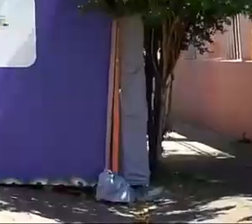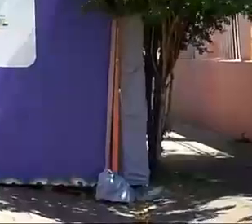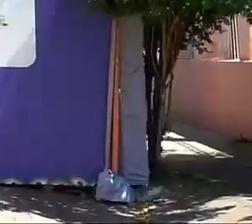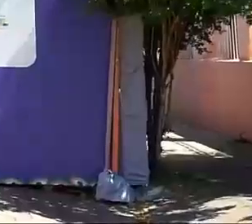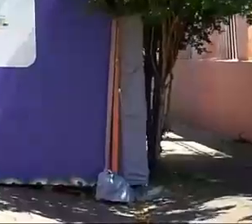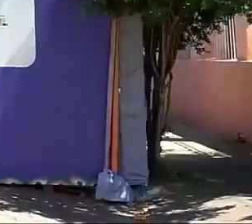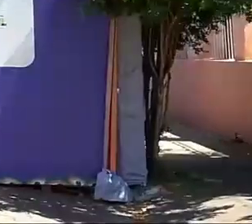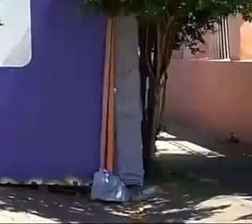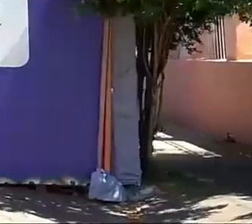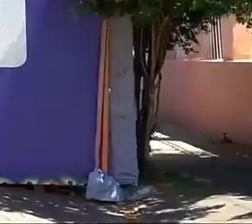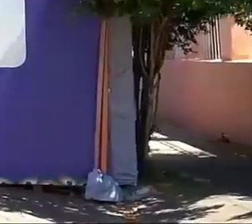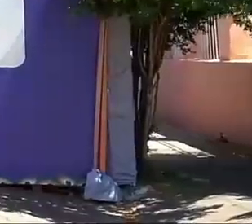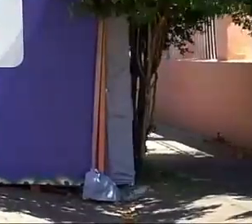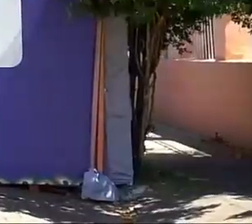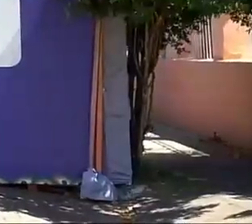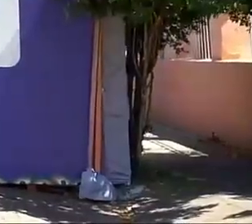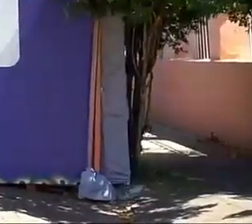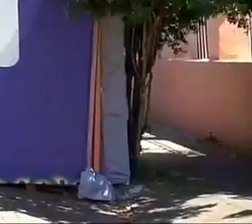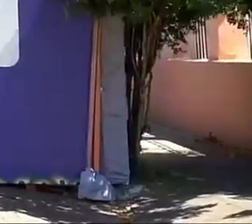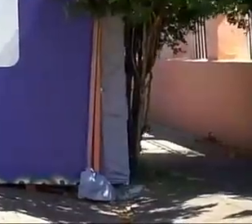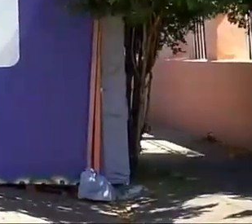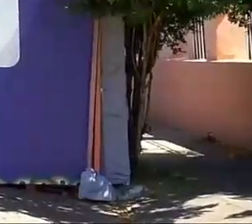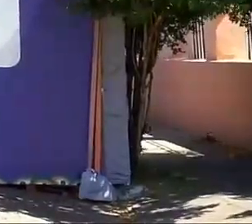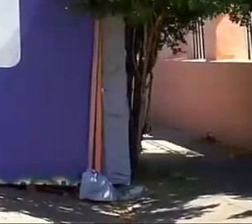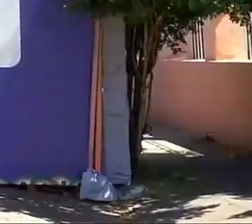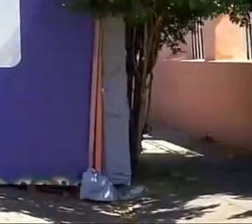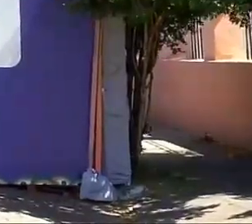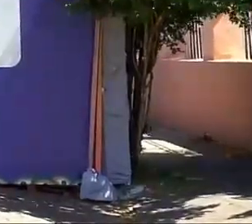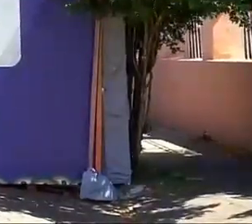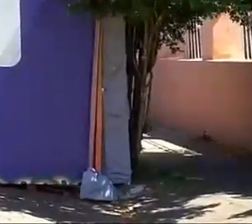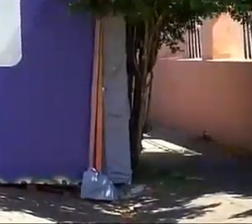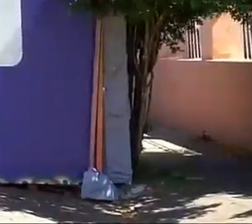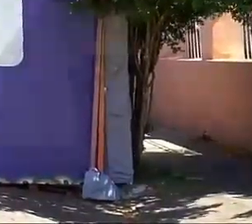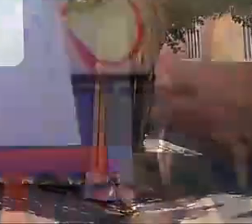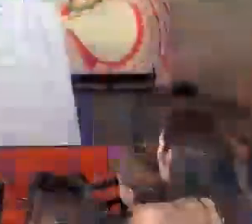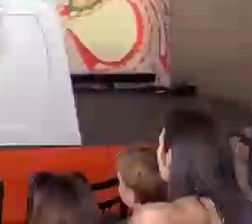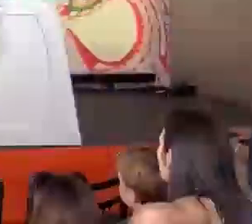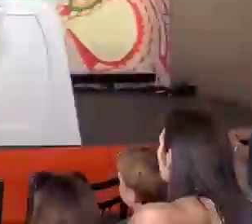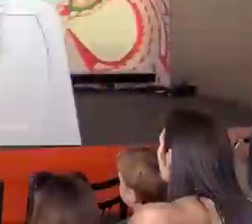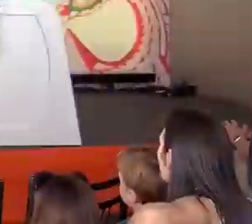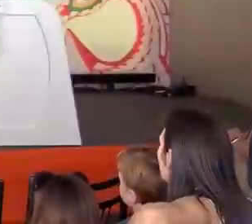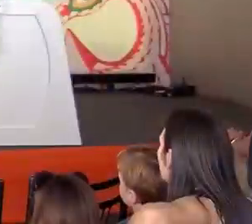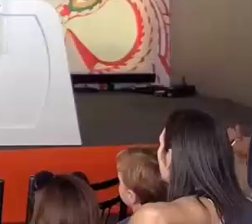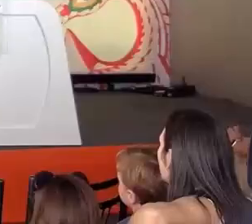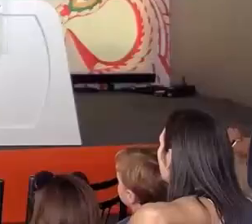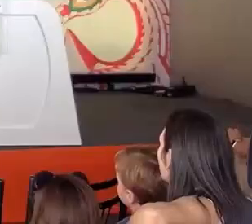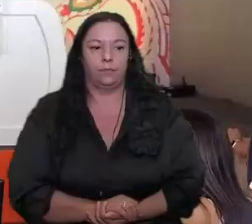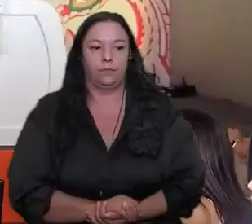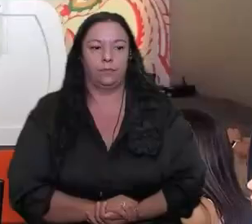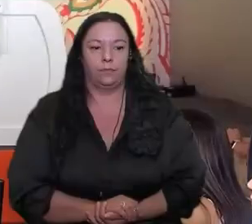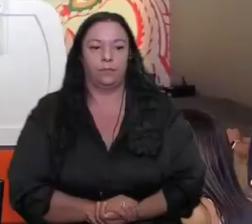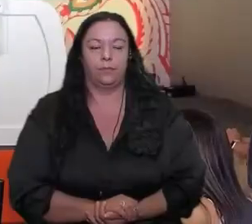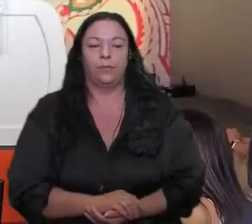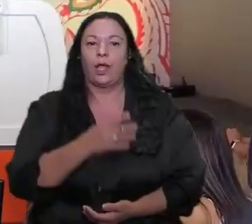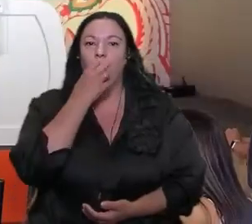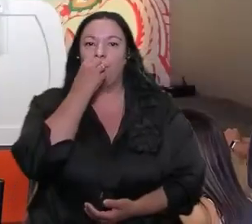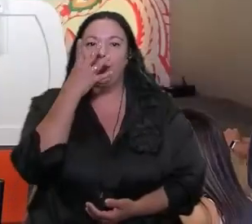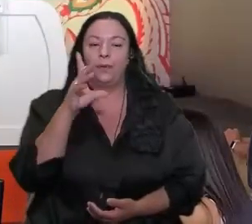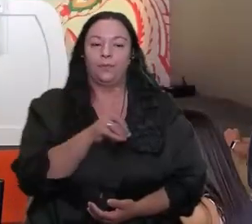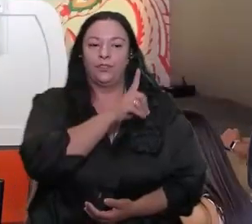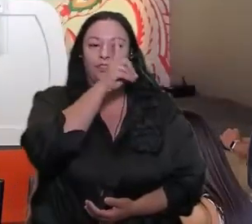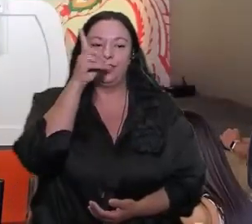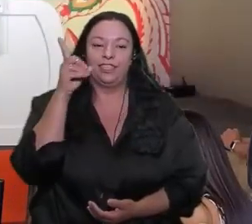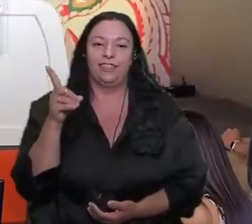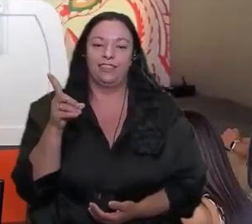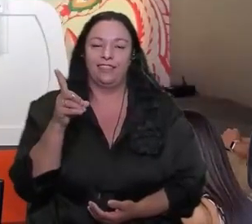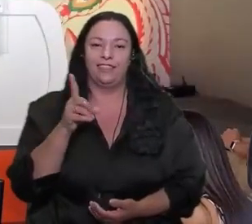A roda de conversa acontece no Teatro Afonso Arinos. Um grande toldo foi montado. Ele abriga as diversas cadeiras da plateia e, ao fundo, o